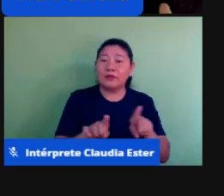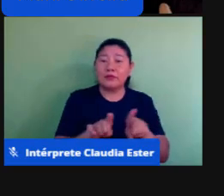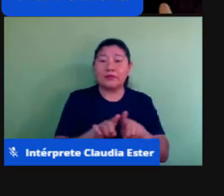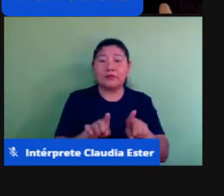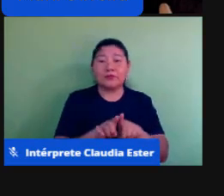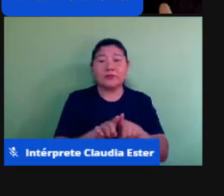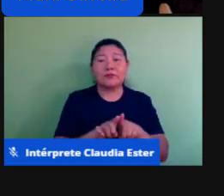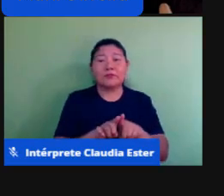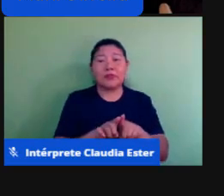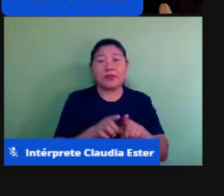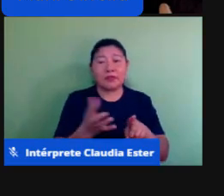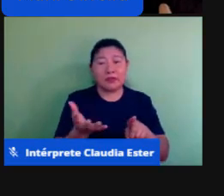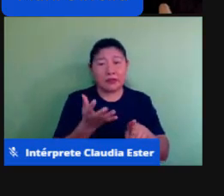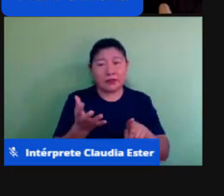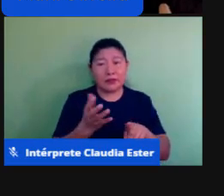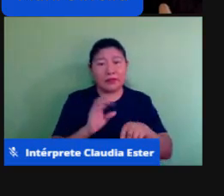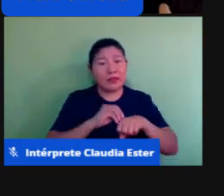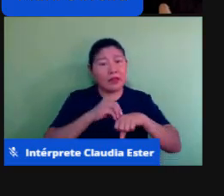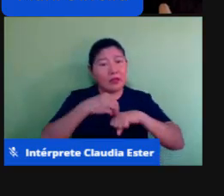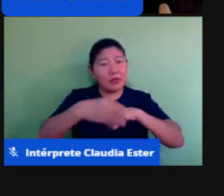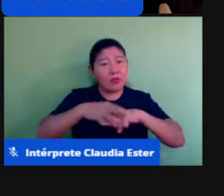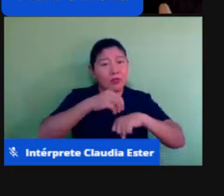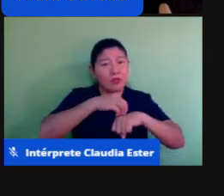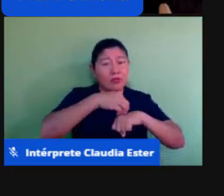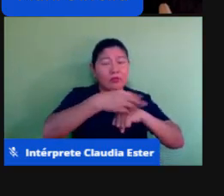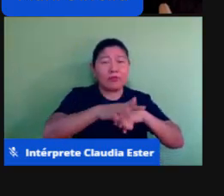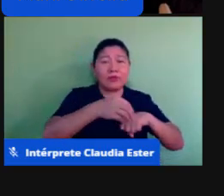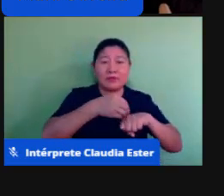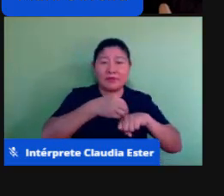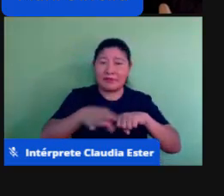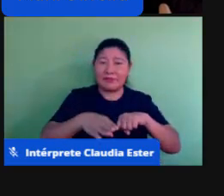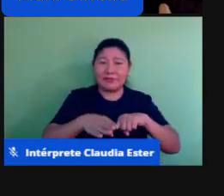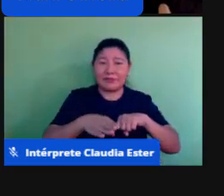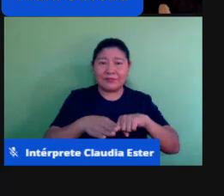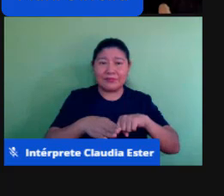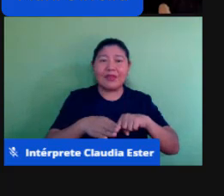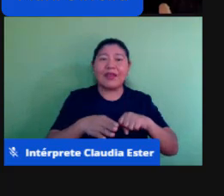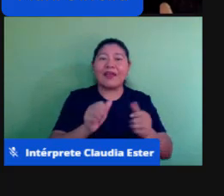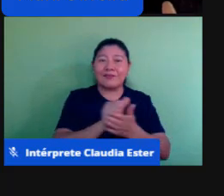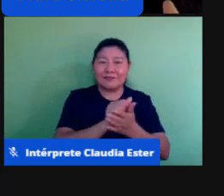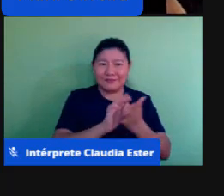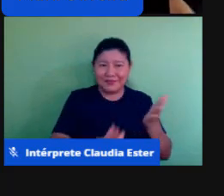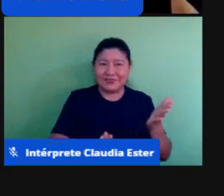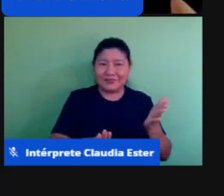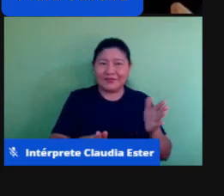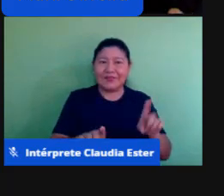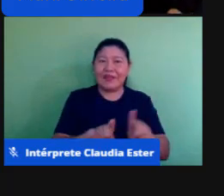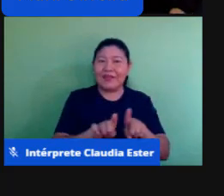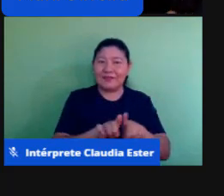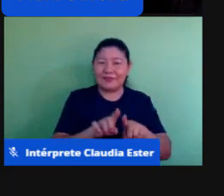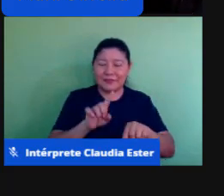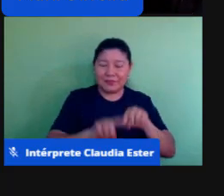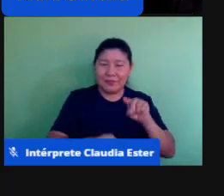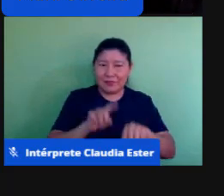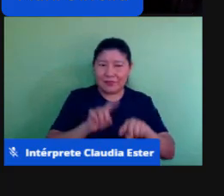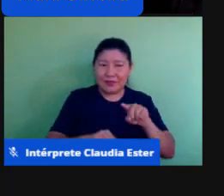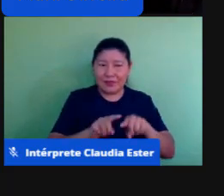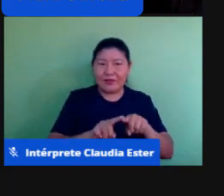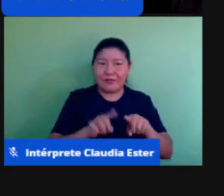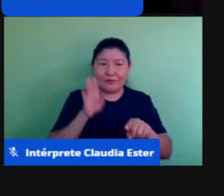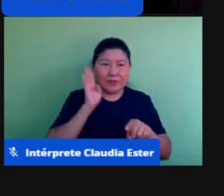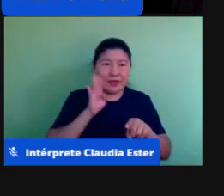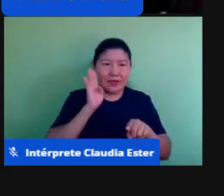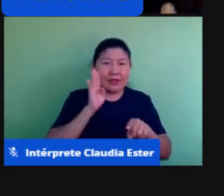queria compartilhar com vocês uma ferramenta muito legal, uma ferramenta totalmente gratuita também, que vocês